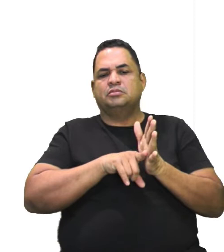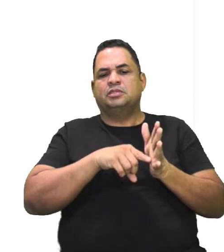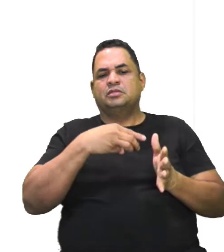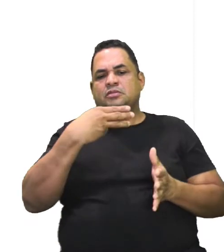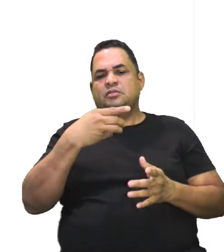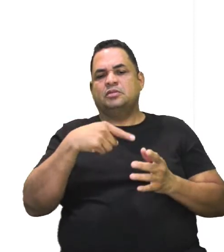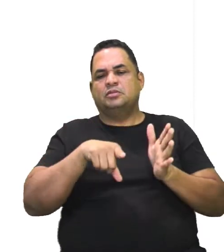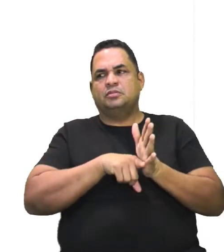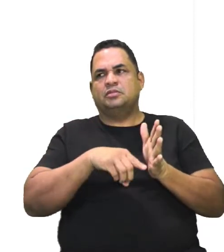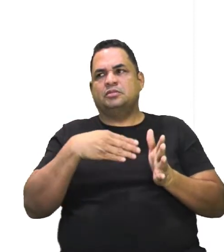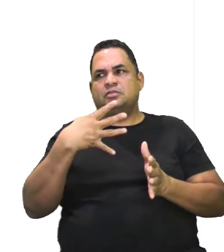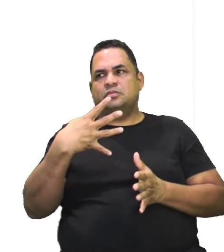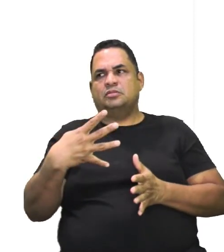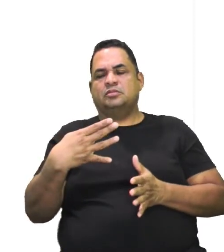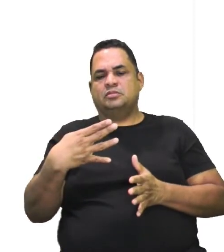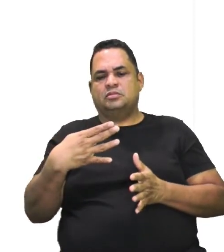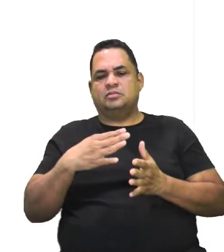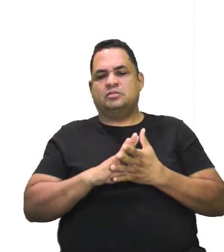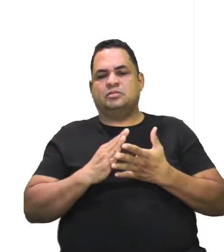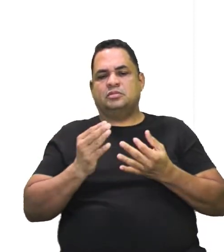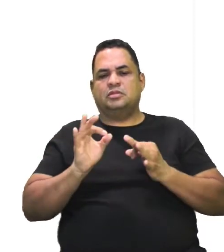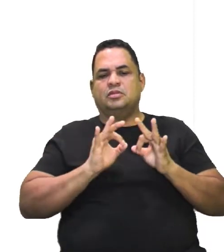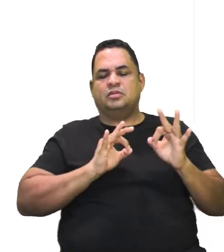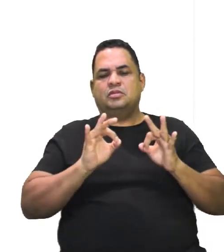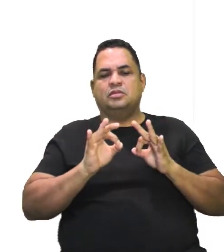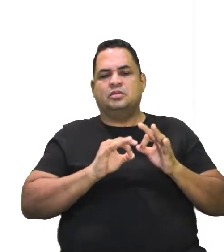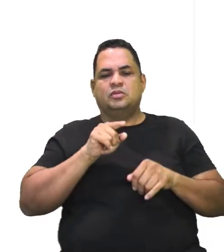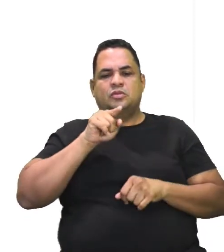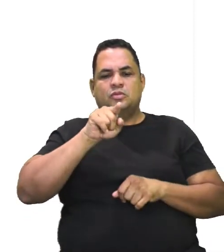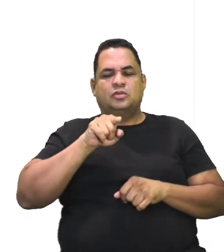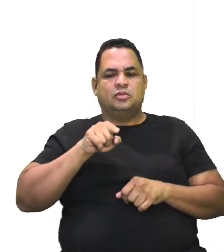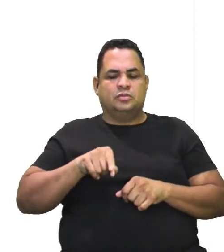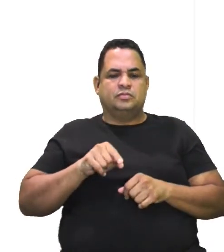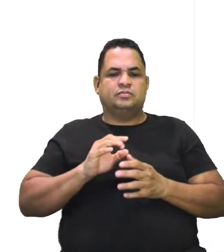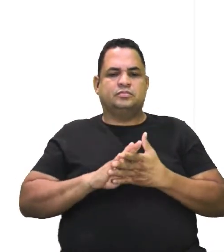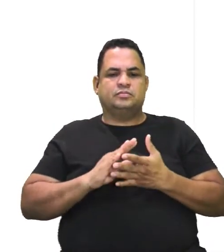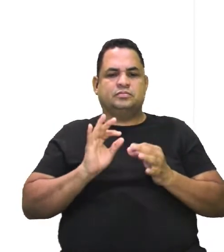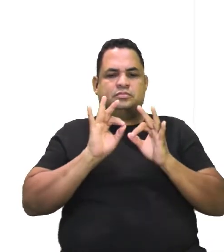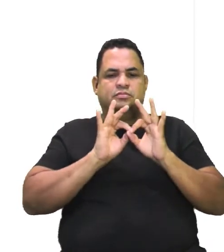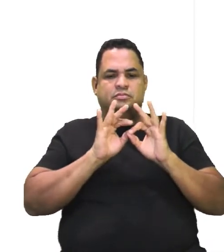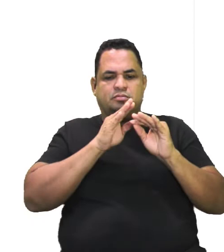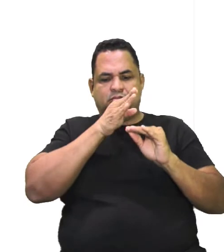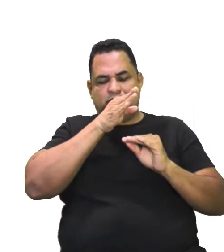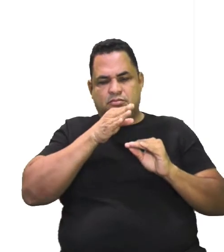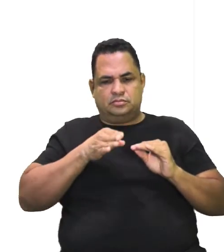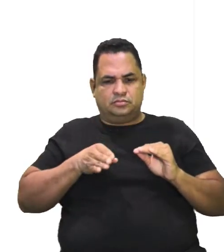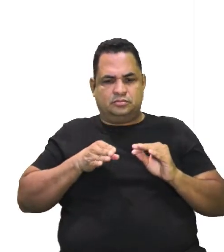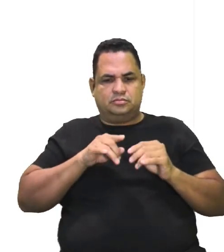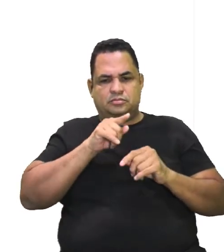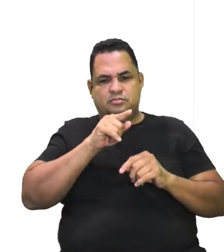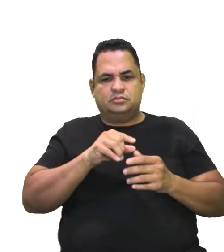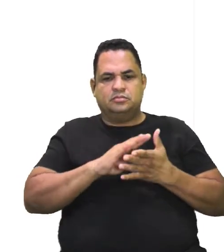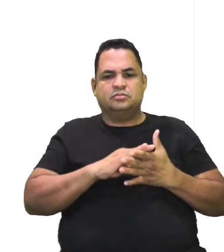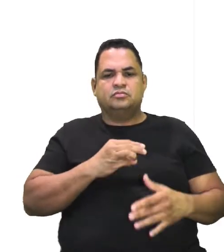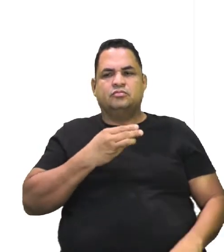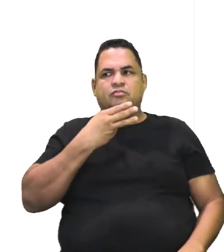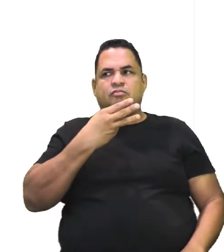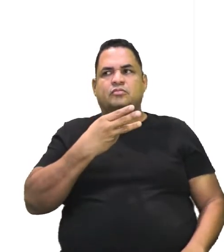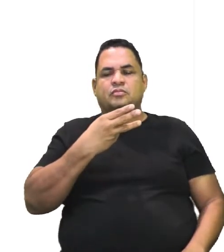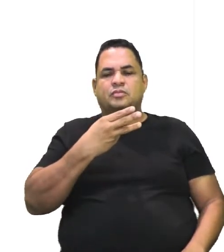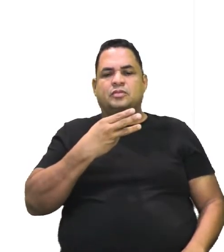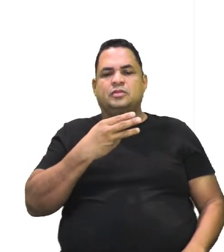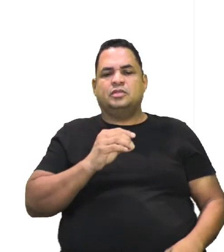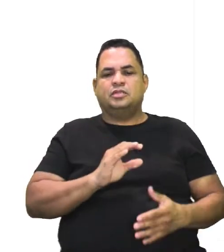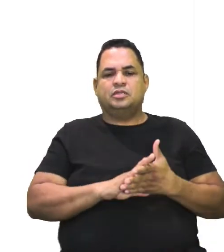menos 3 e menos 4 são as coordenadas do ponto. O comprimento, o tanto que ele andou, é 3 no